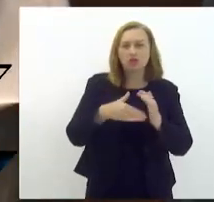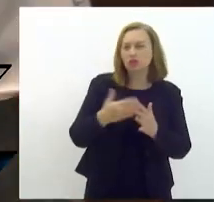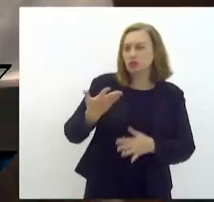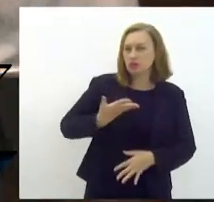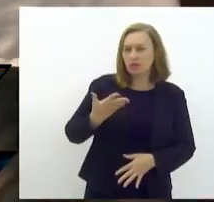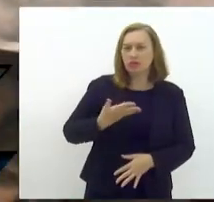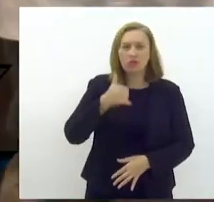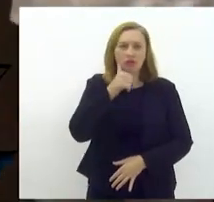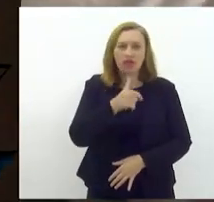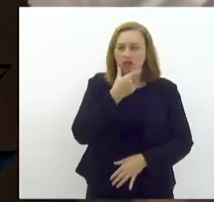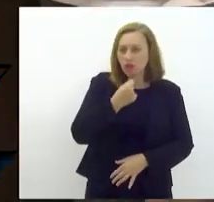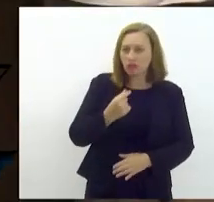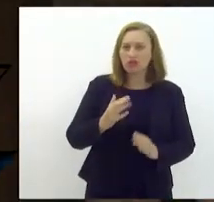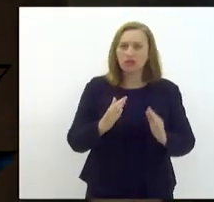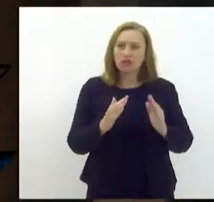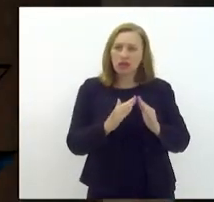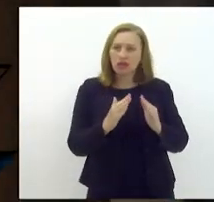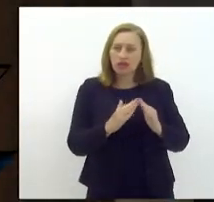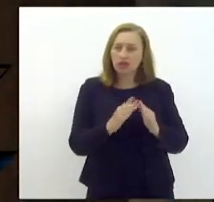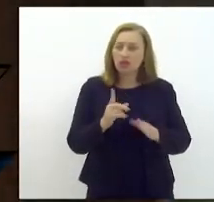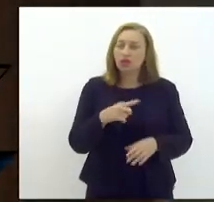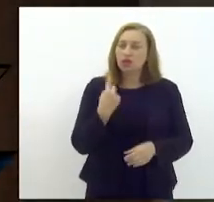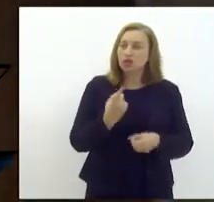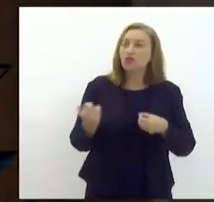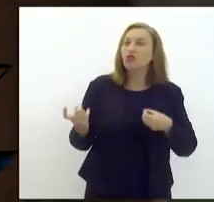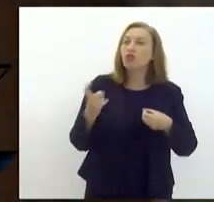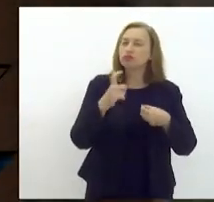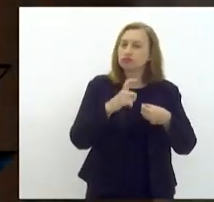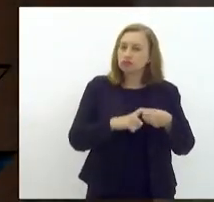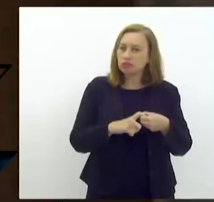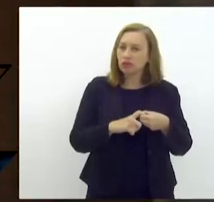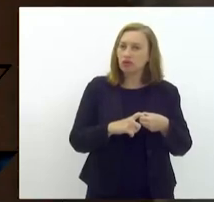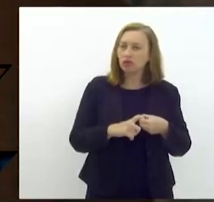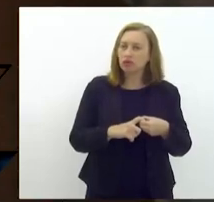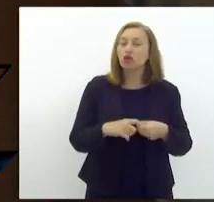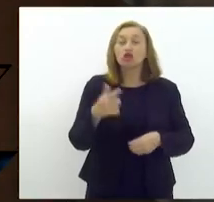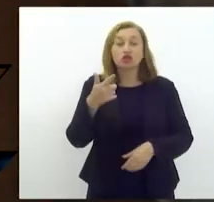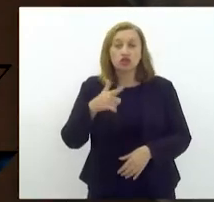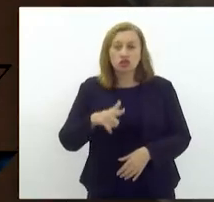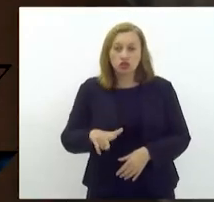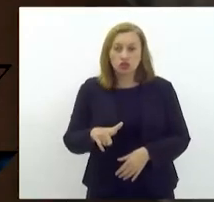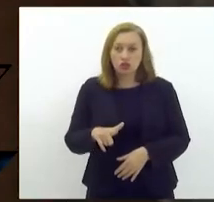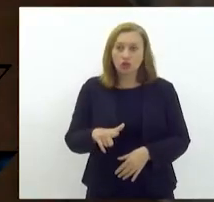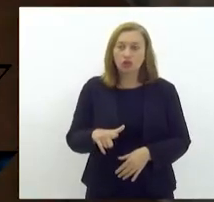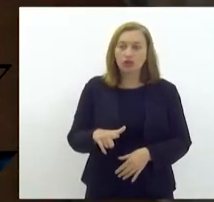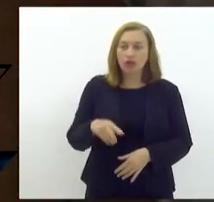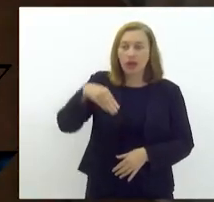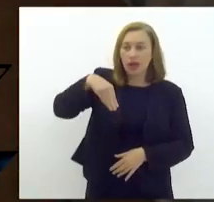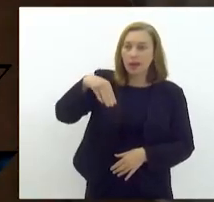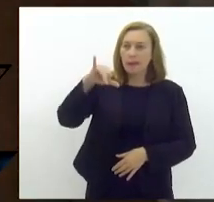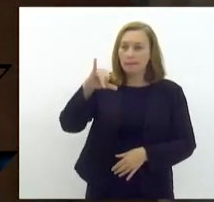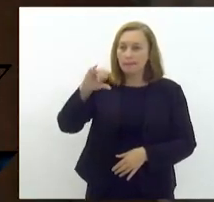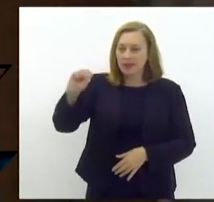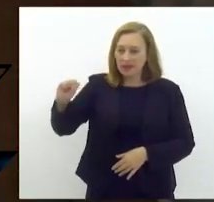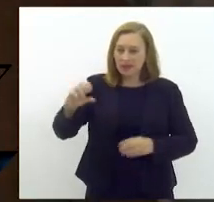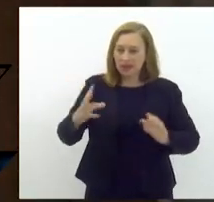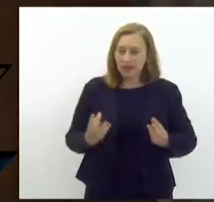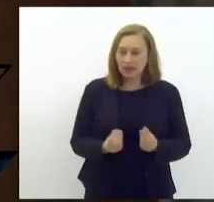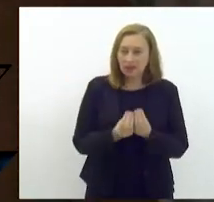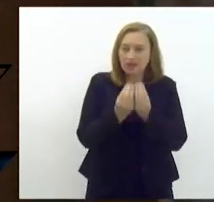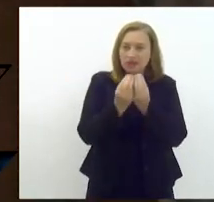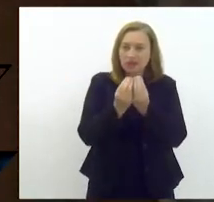e amigas nesta casa que nós retornamos a ter novamente as missas as quintas-feiras